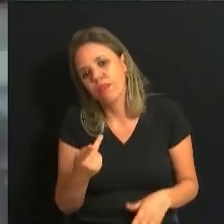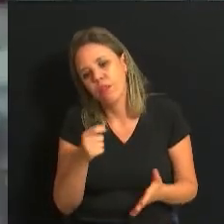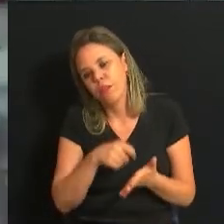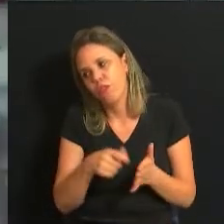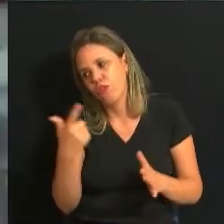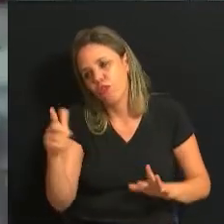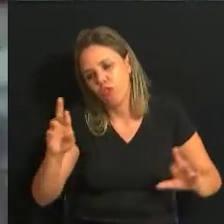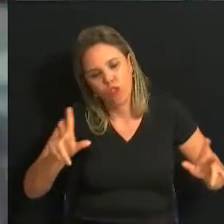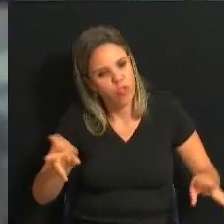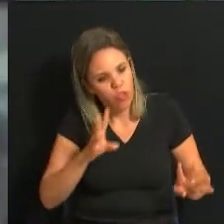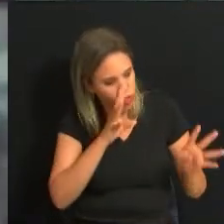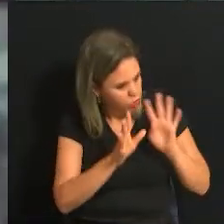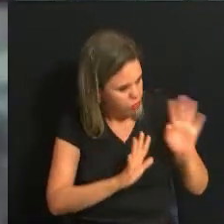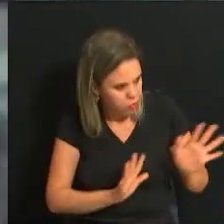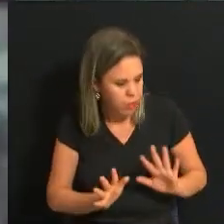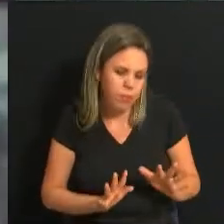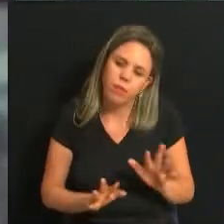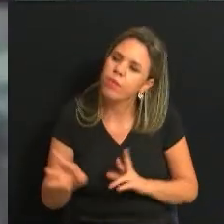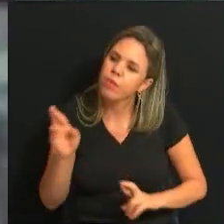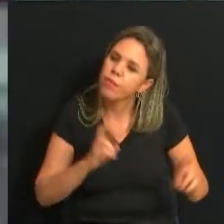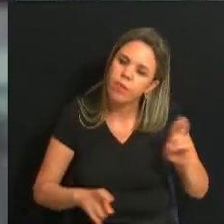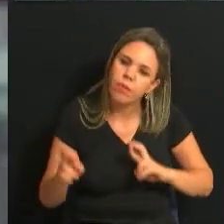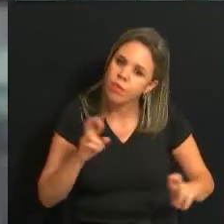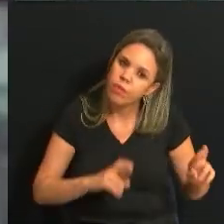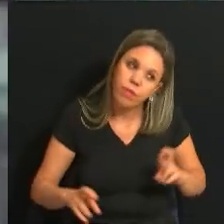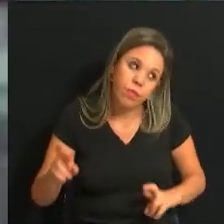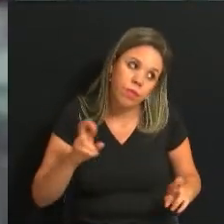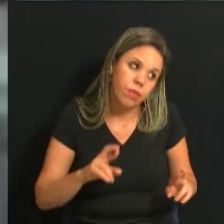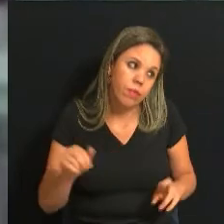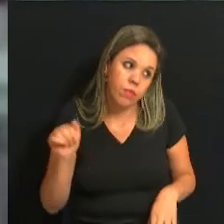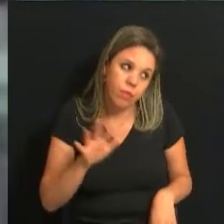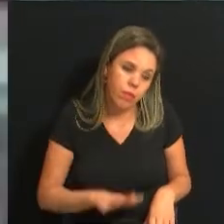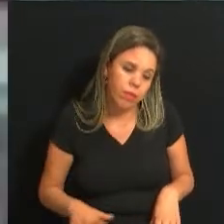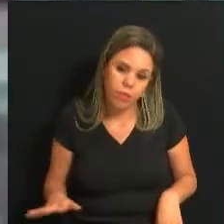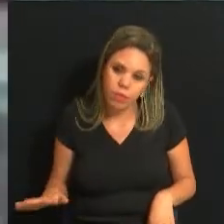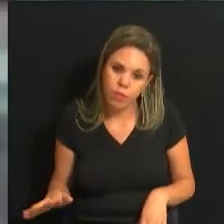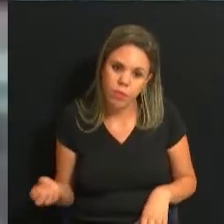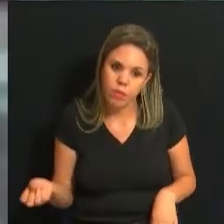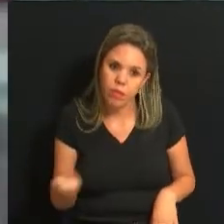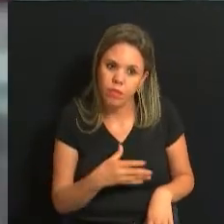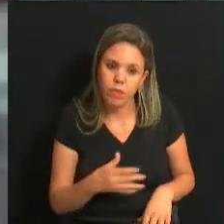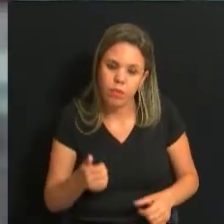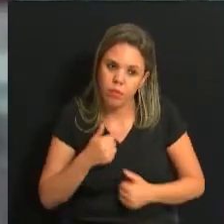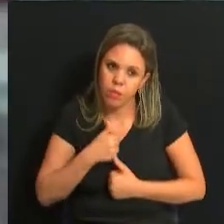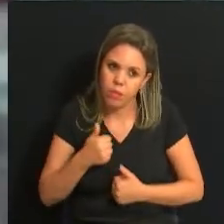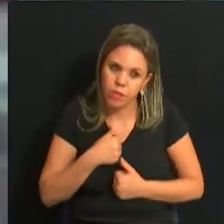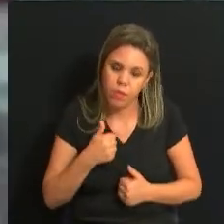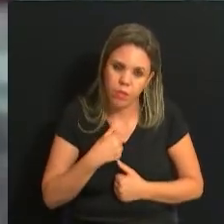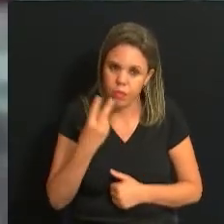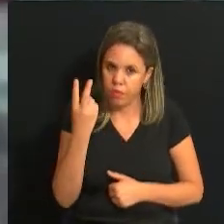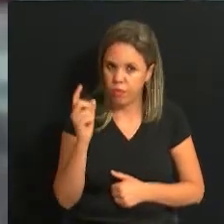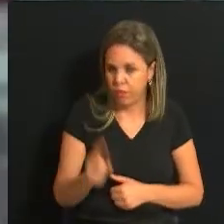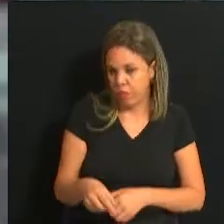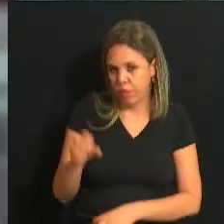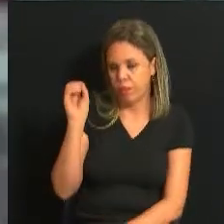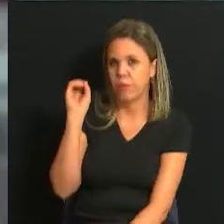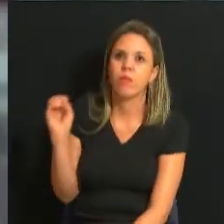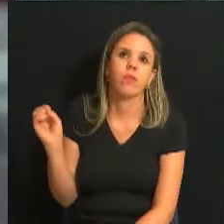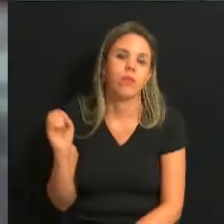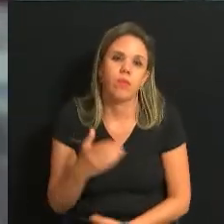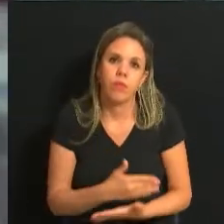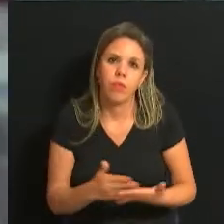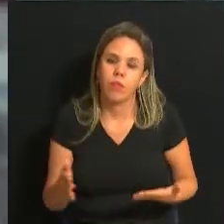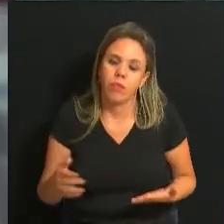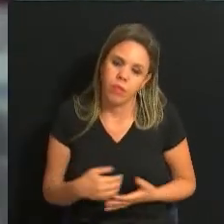forma. Então, é você analisar esse cenário. E essa nova autoestima 2.0, ela começa com isso daí,